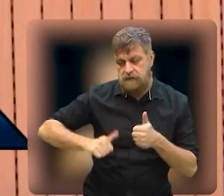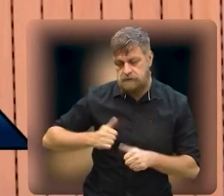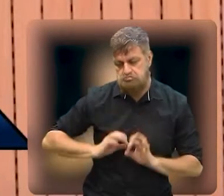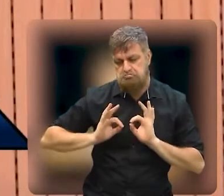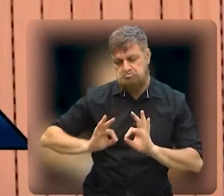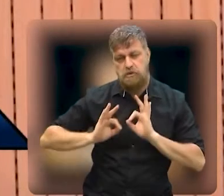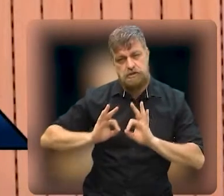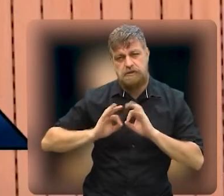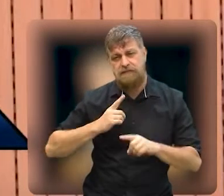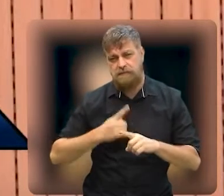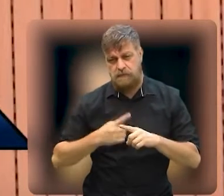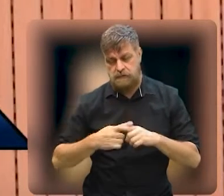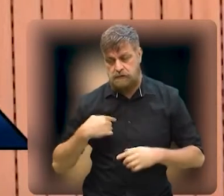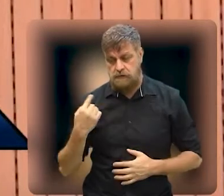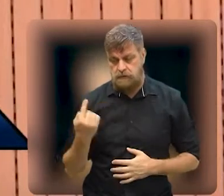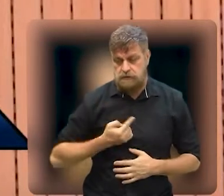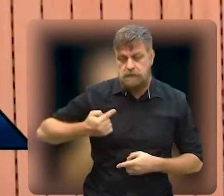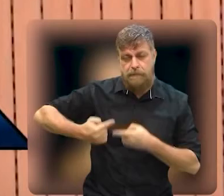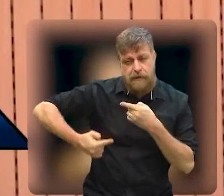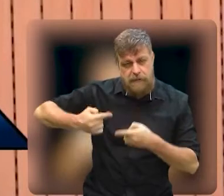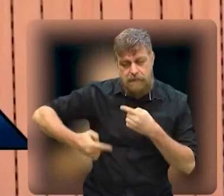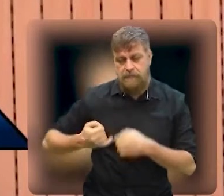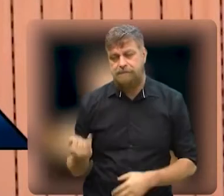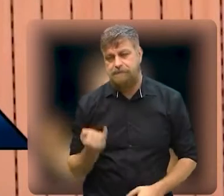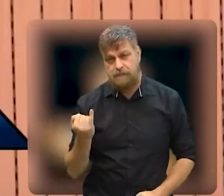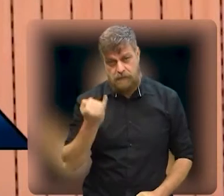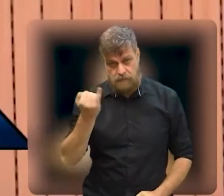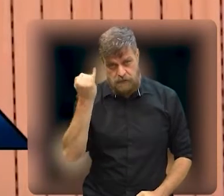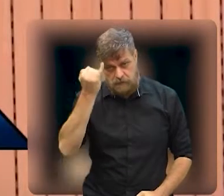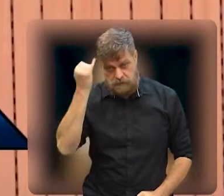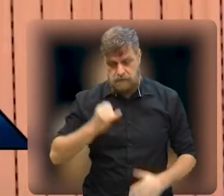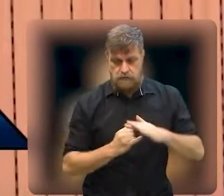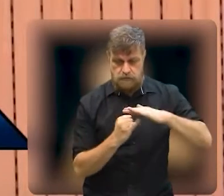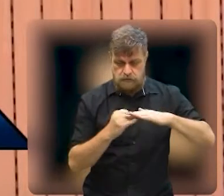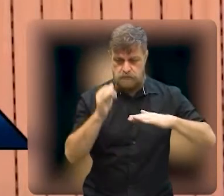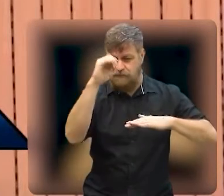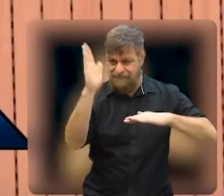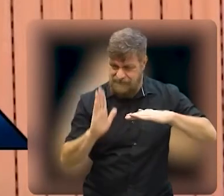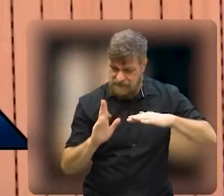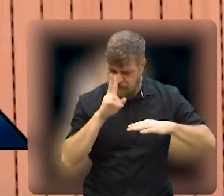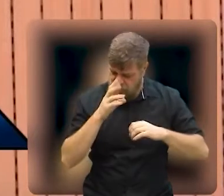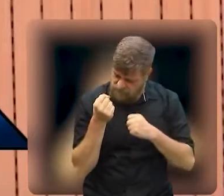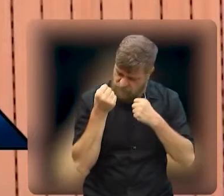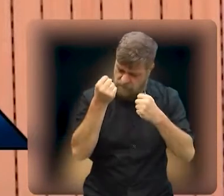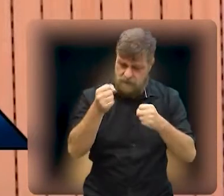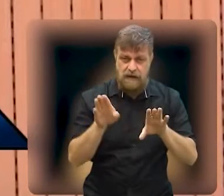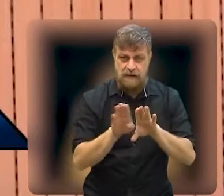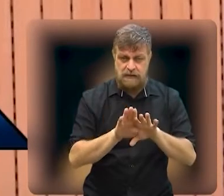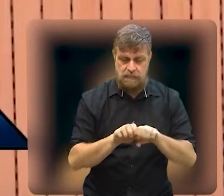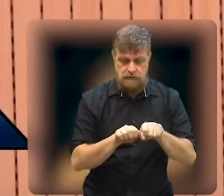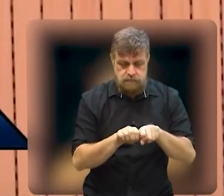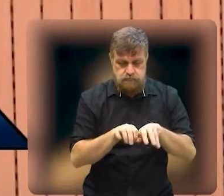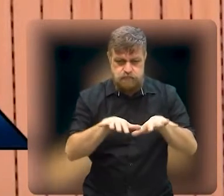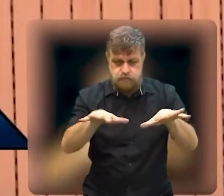avaliação positiva porque a gente debateu a importância do Instituto Federal, debateu o seu fortalecimento, a sua expansão